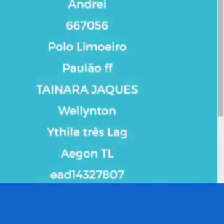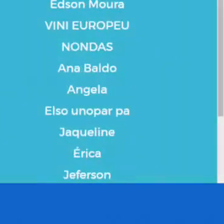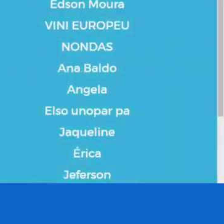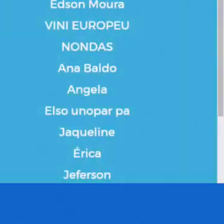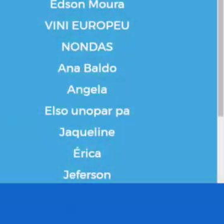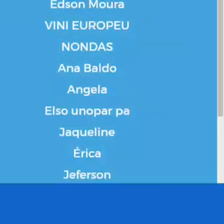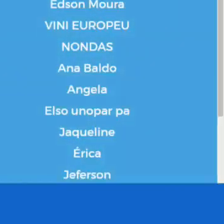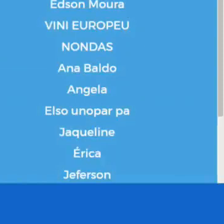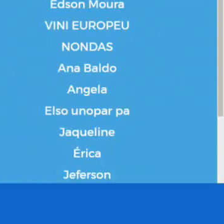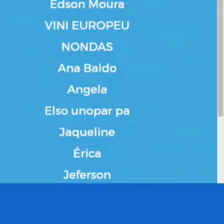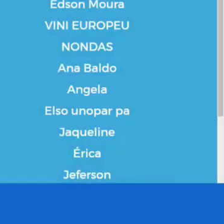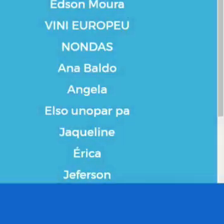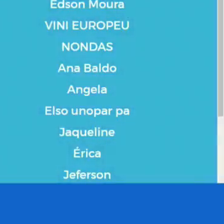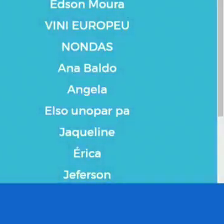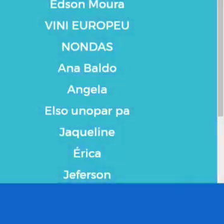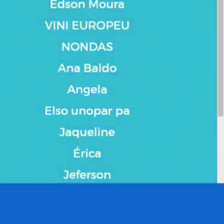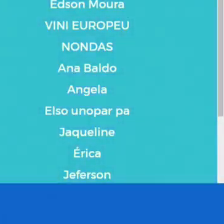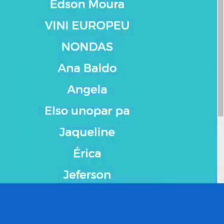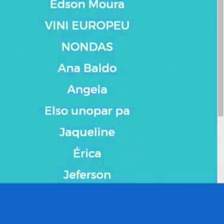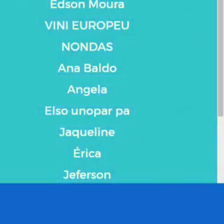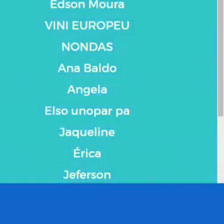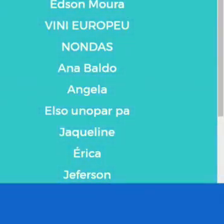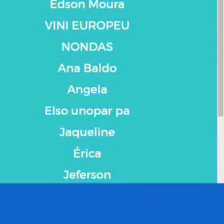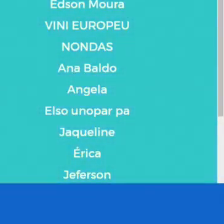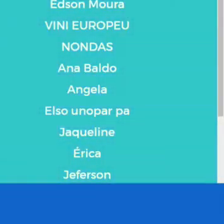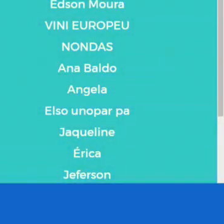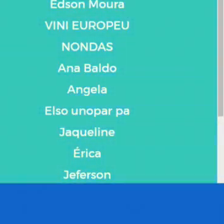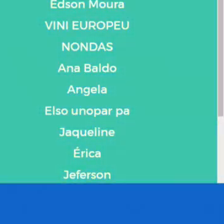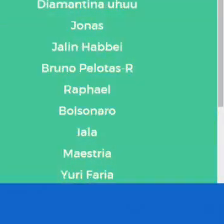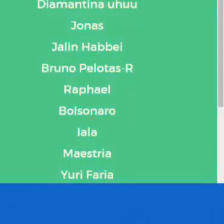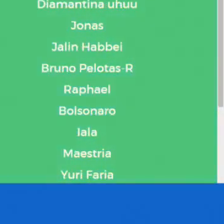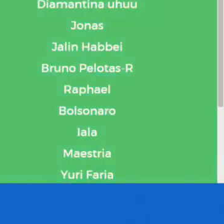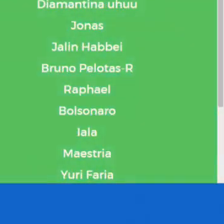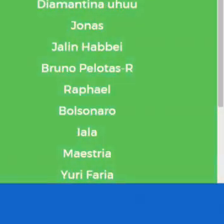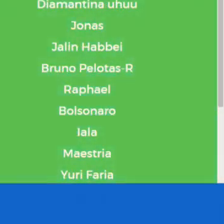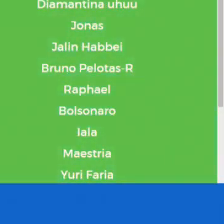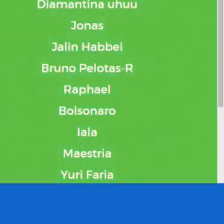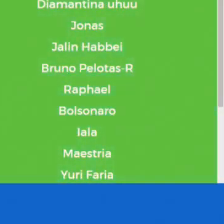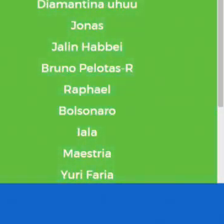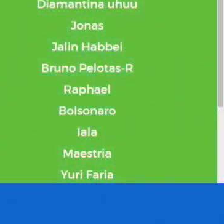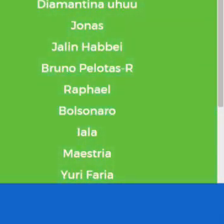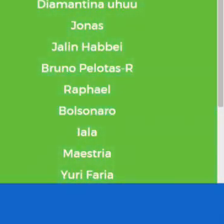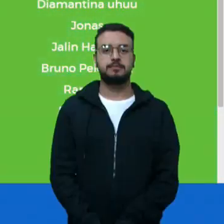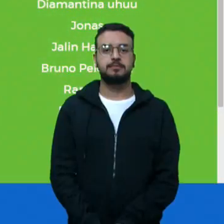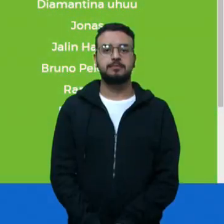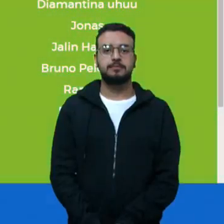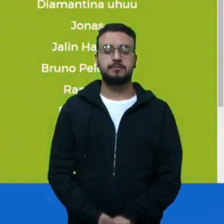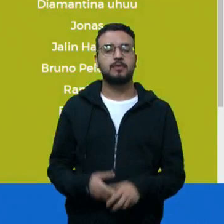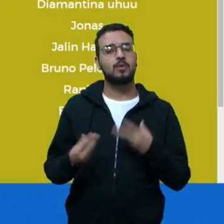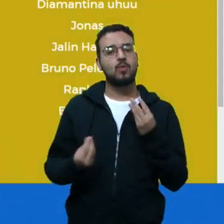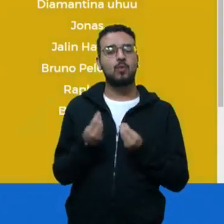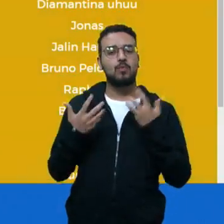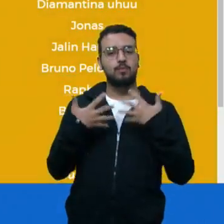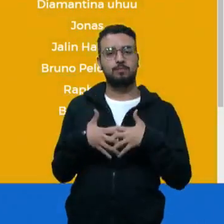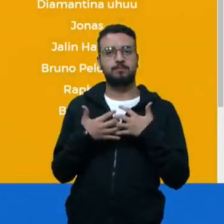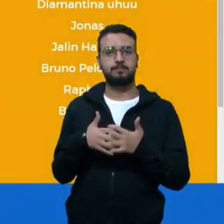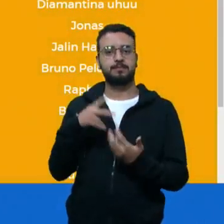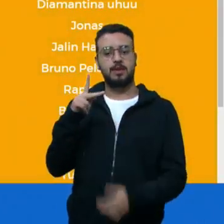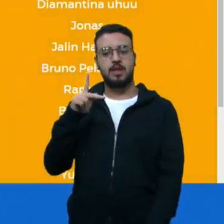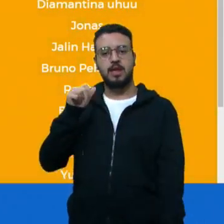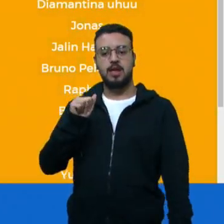alternativas. Vai aparecer no quadro as 4 alternativas com o nome por extenso.